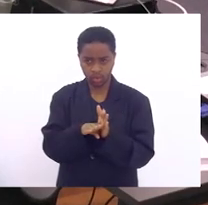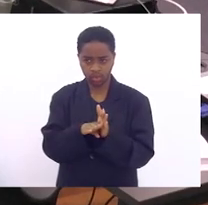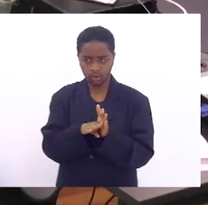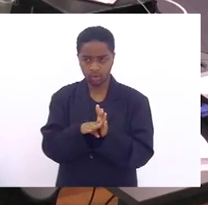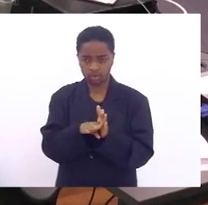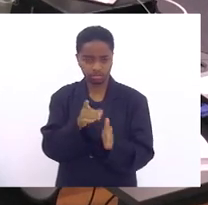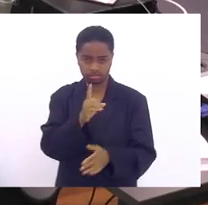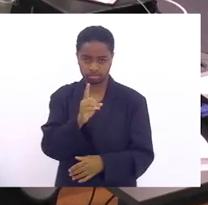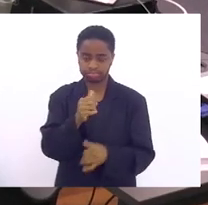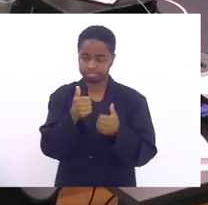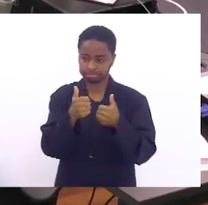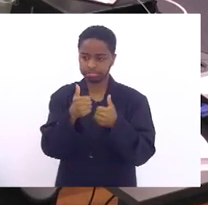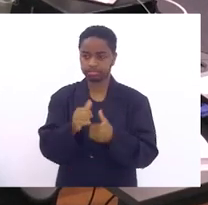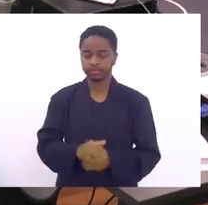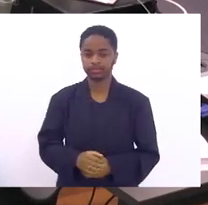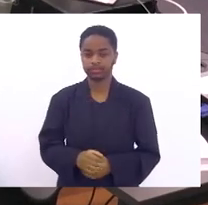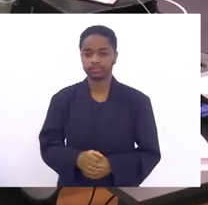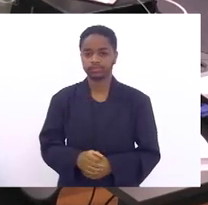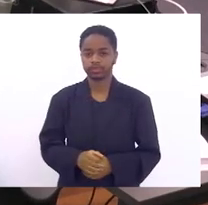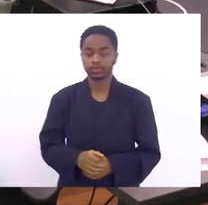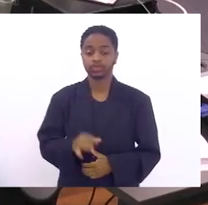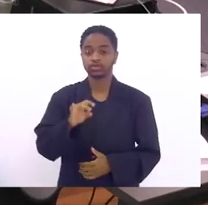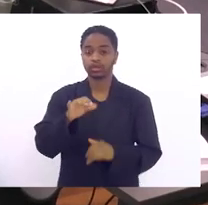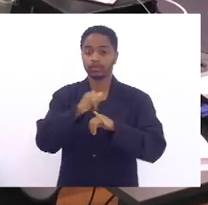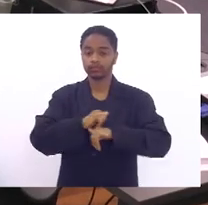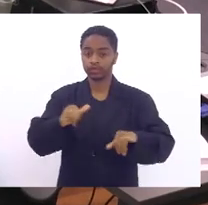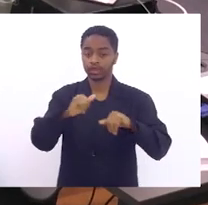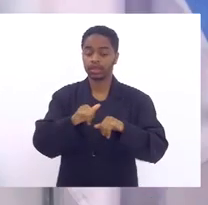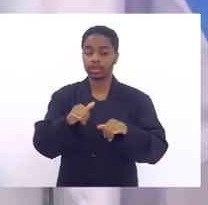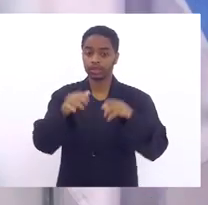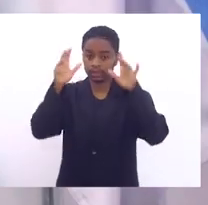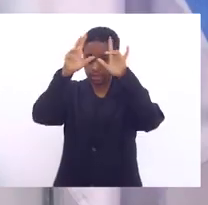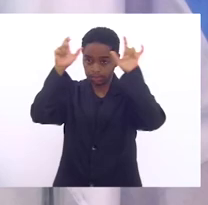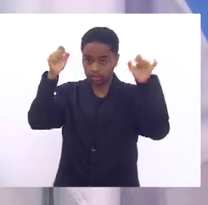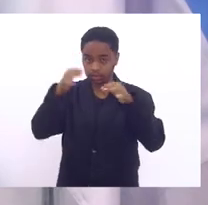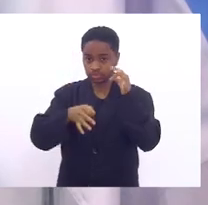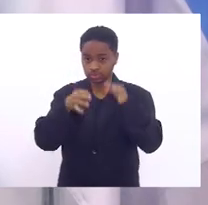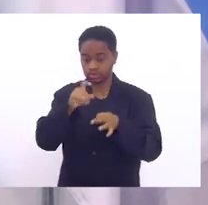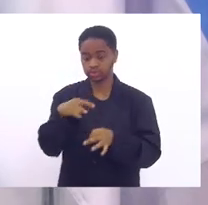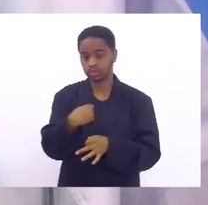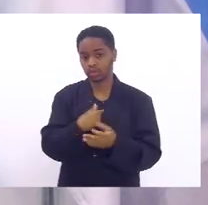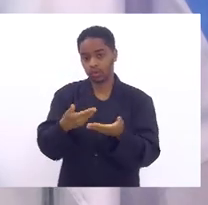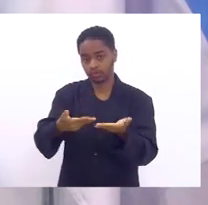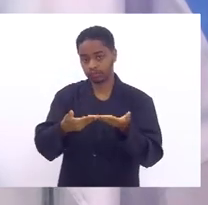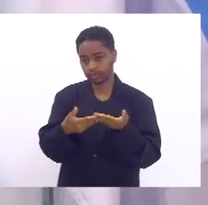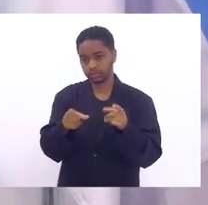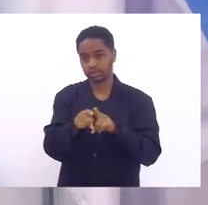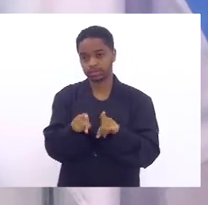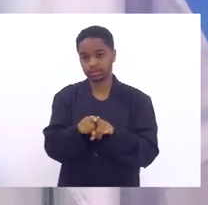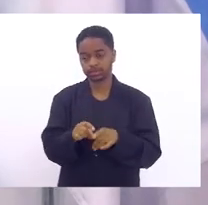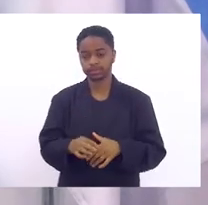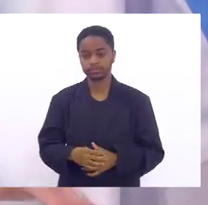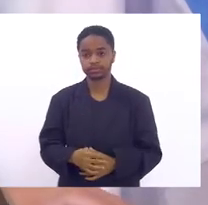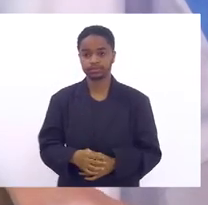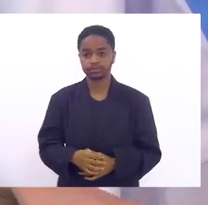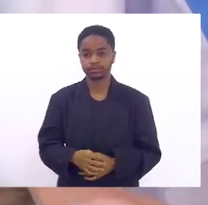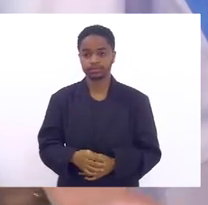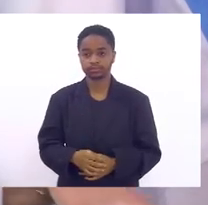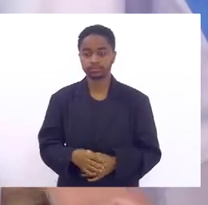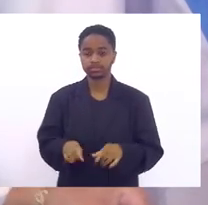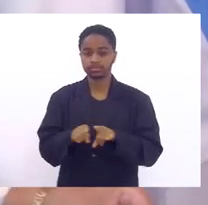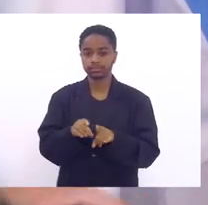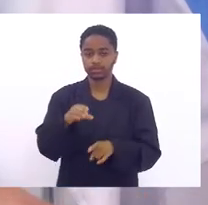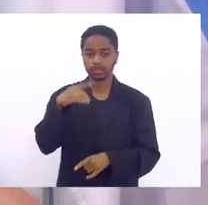Não só para dizer que Tribunal de Justiça também foi convidada a est conosco eh a deputada